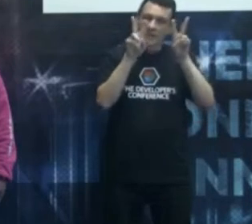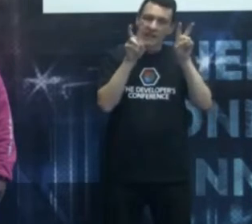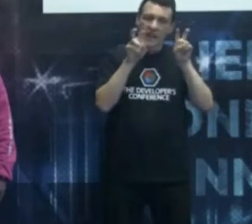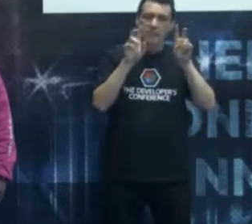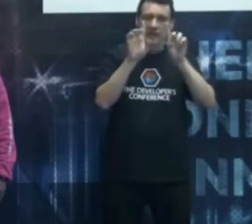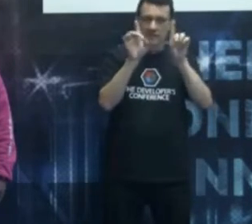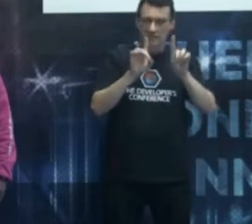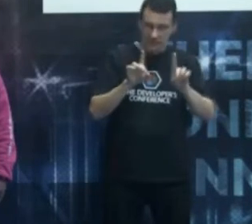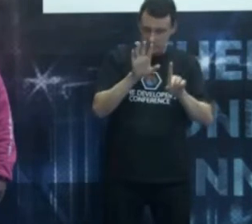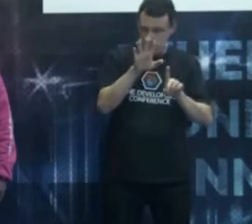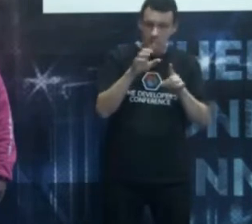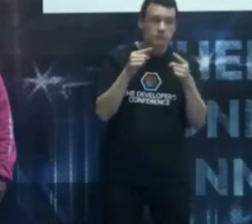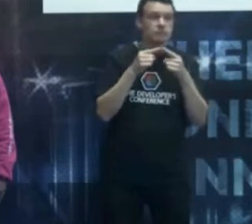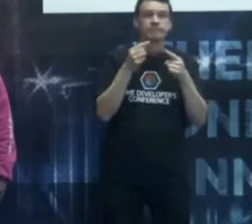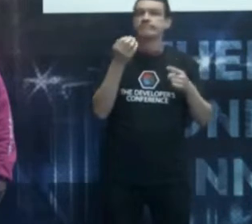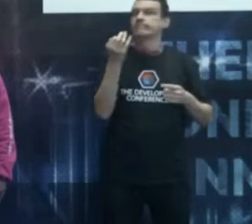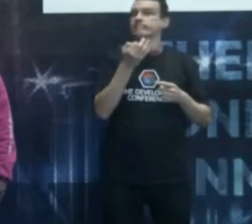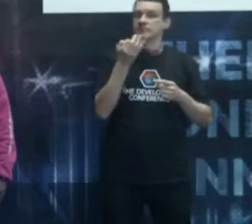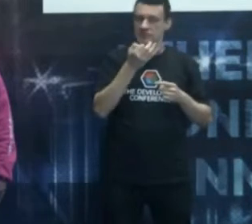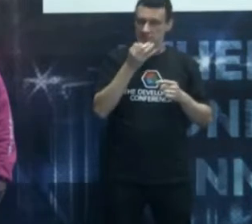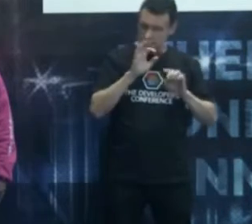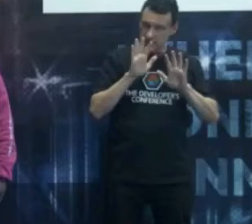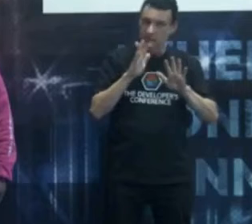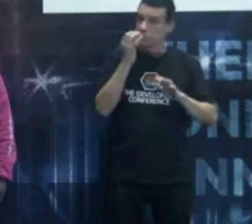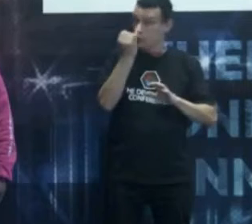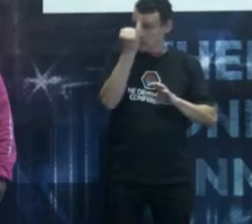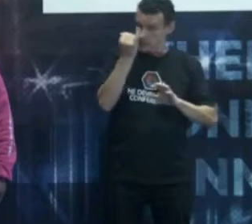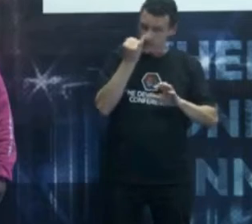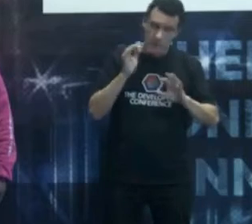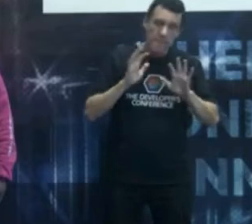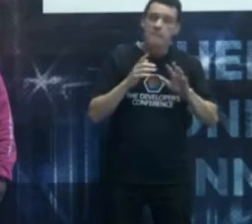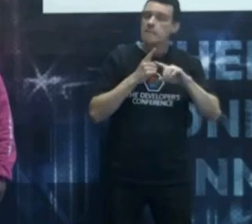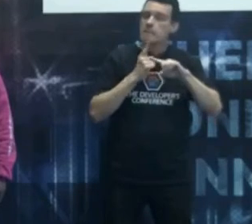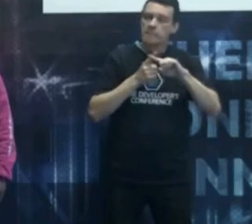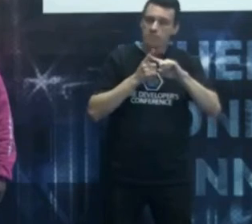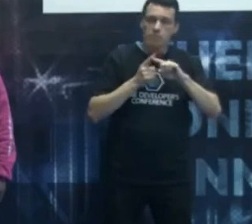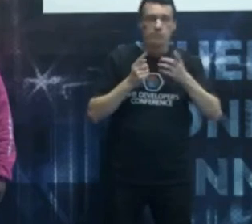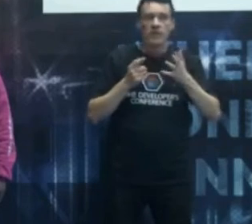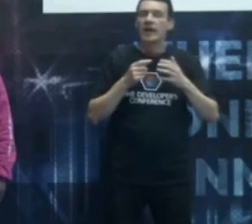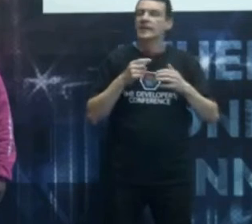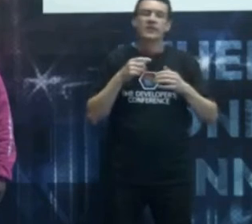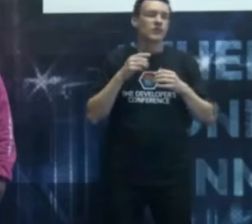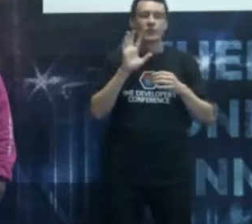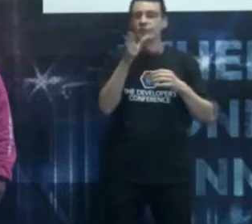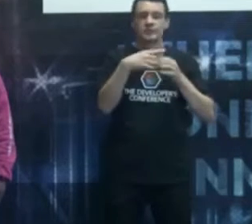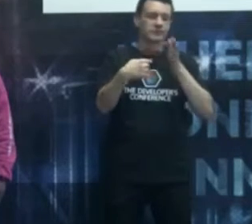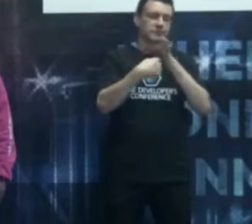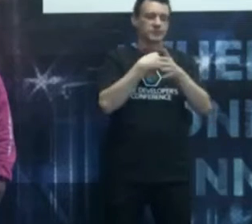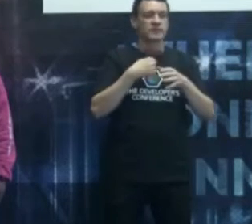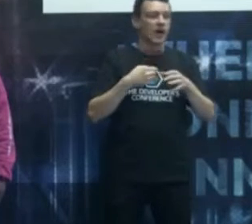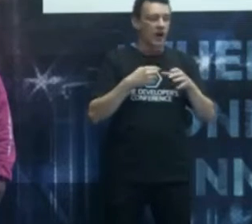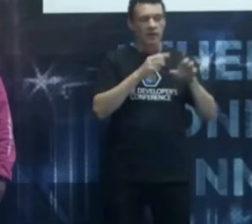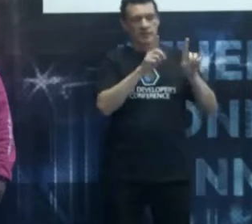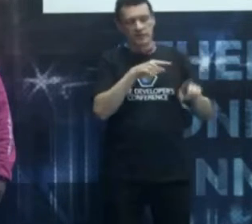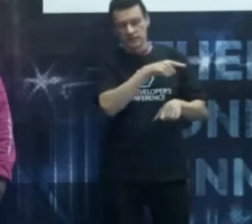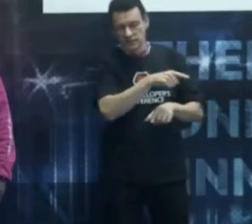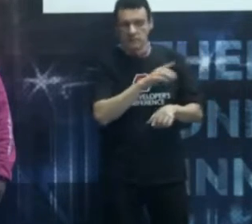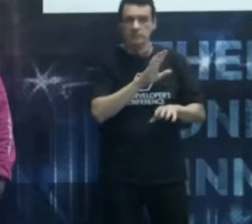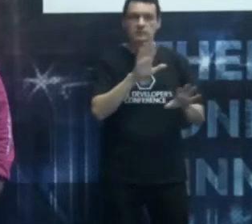gigantesco, porque a gente acaba sendo reduzido a nossa deficiência, né, Cássio? A gente acaba passando a